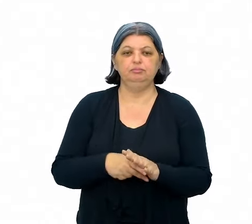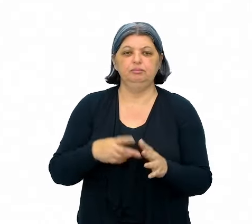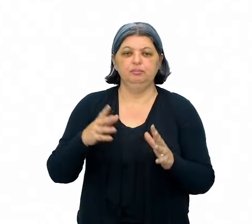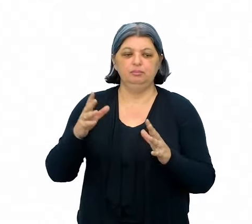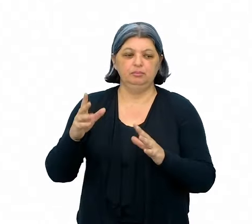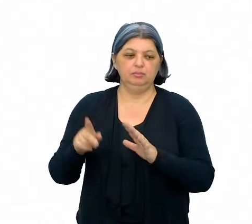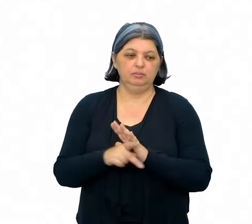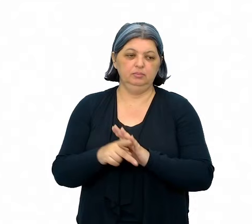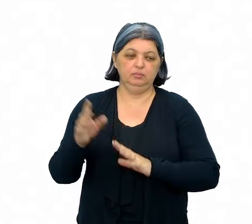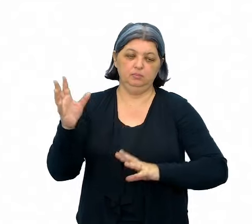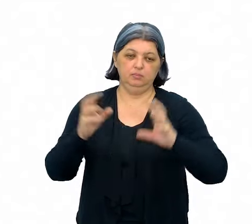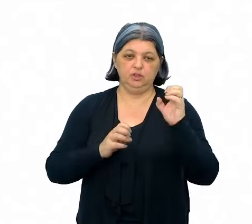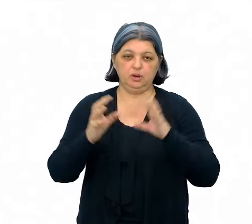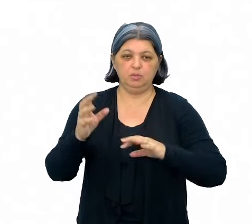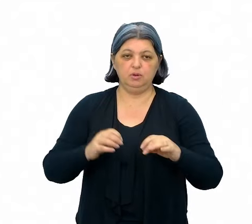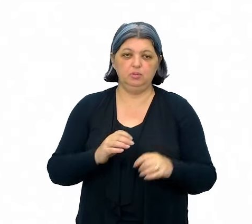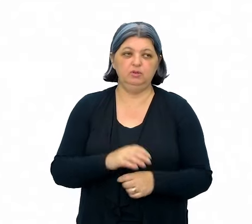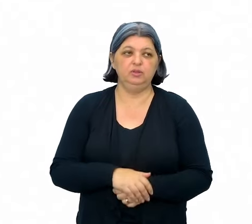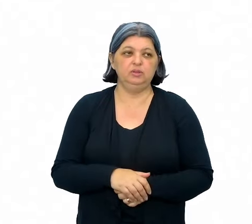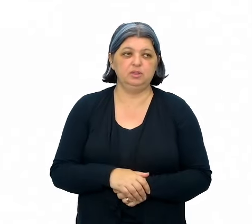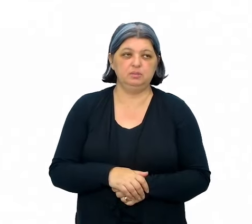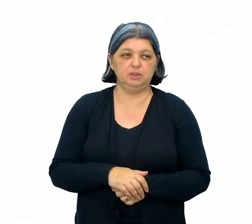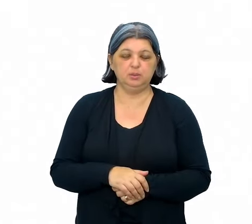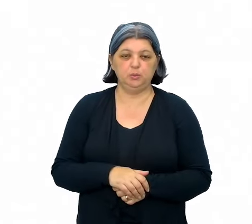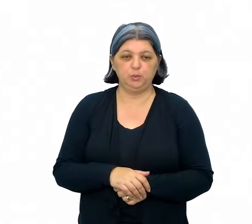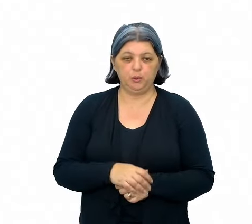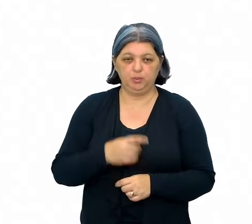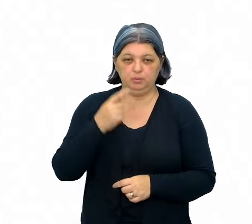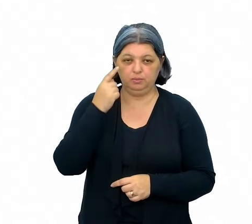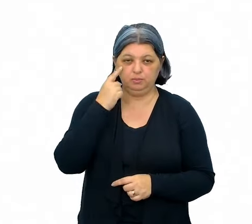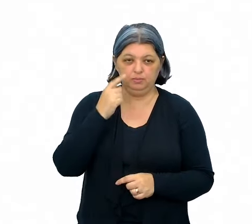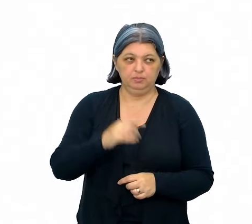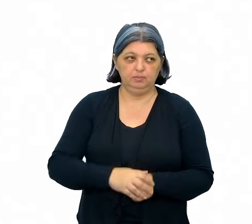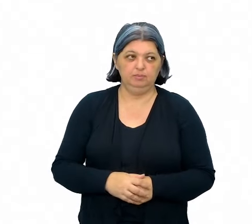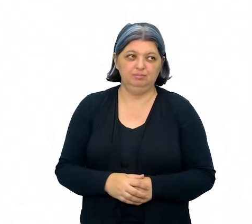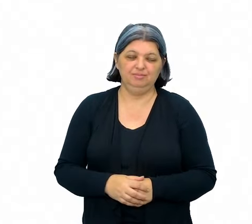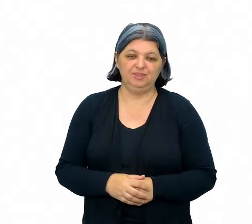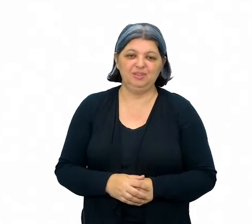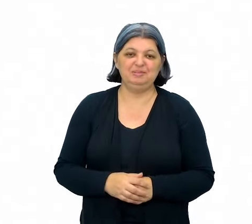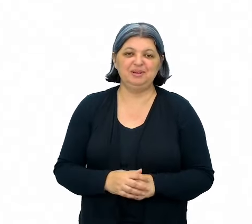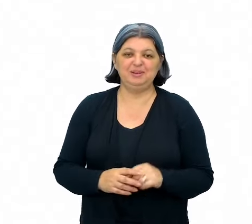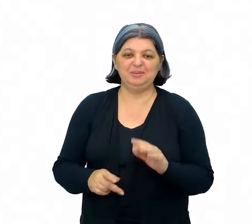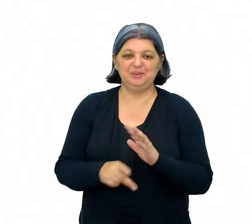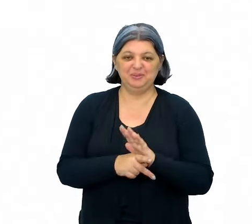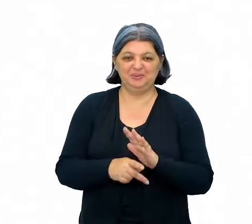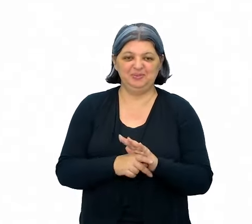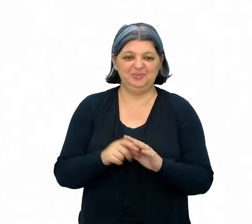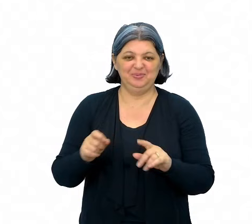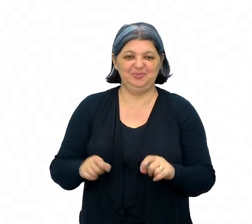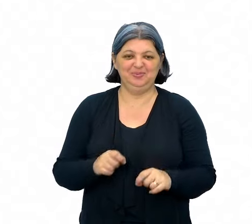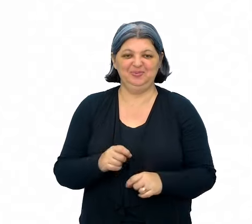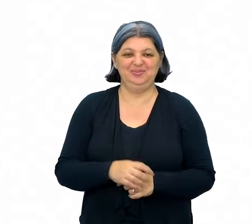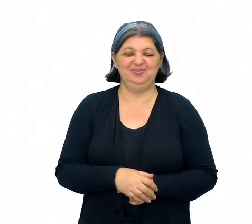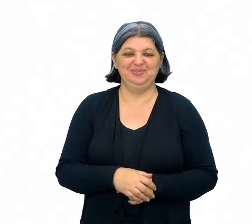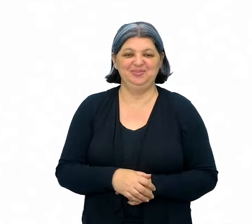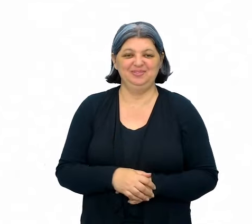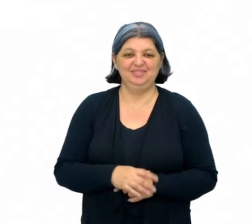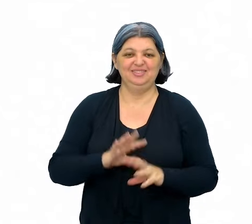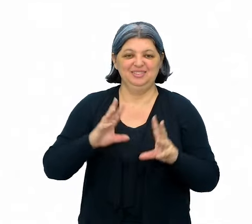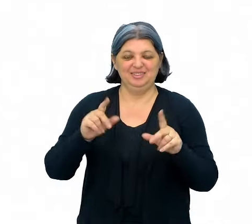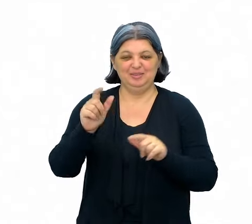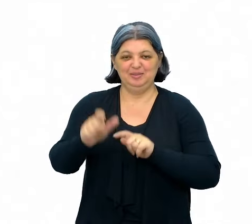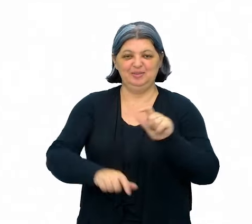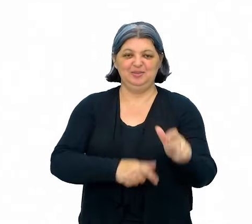aqui da lenda e como é esse desfecho. Você, professor e professora, poderá observar como os